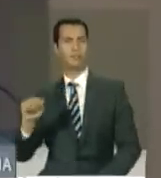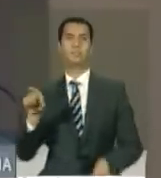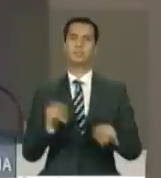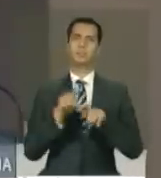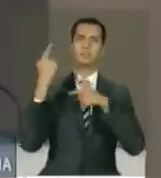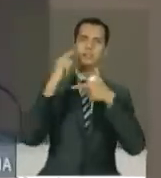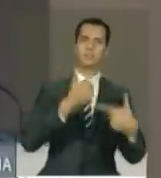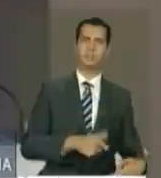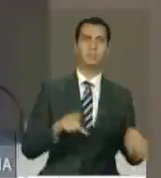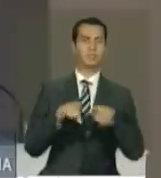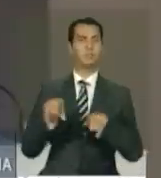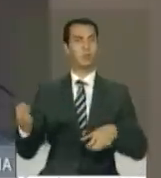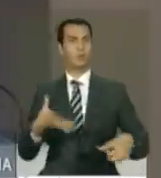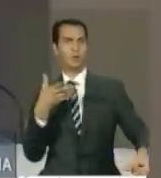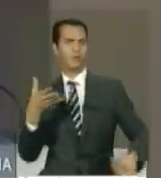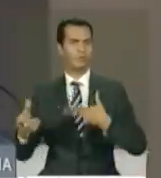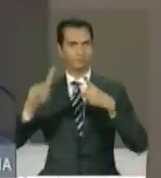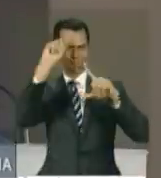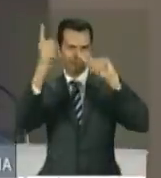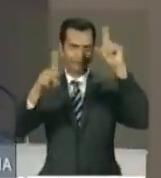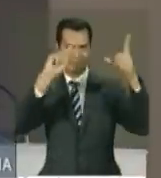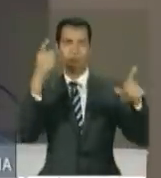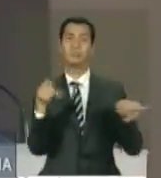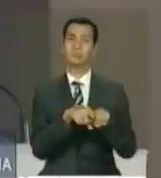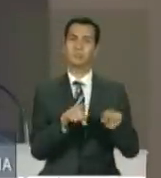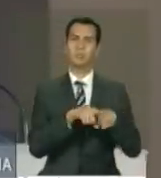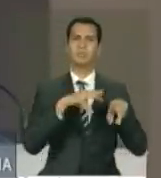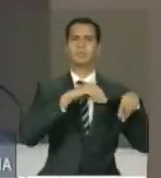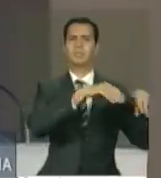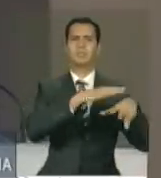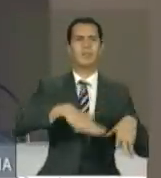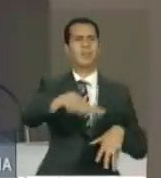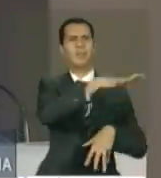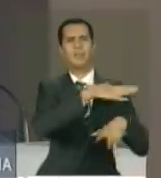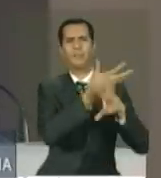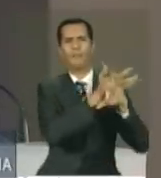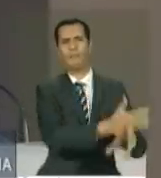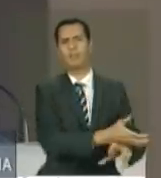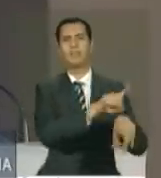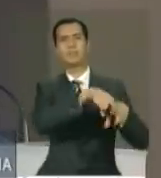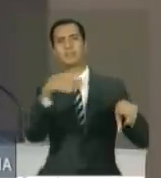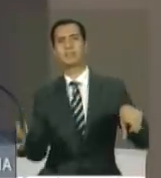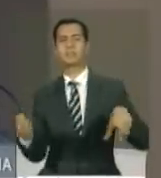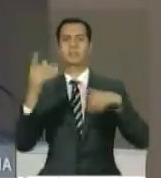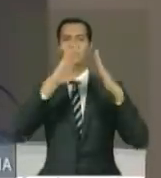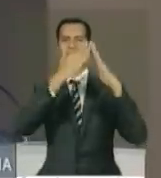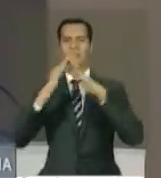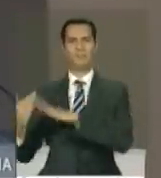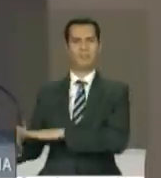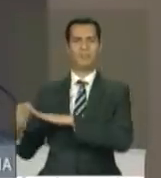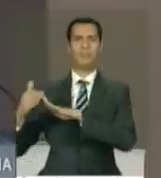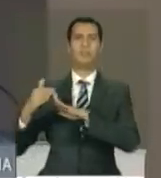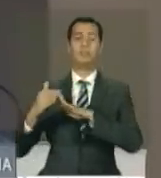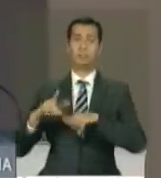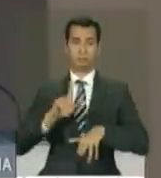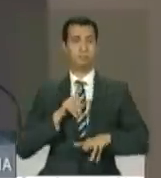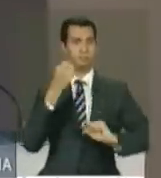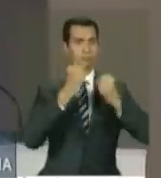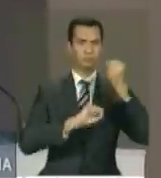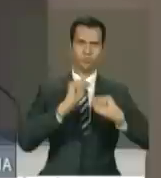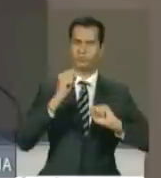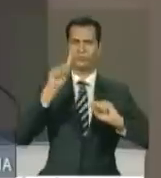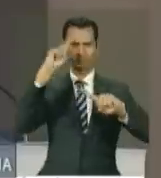do sertão e das periferias urbanas, de uma pujante indústria criativa. O